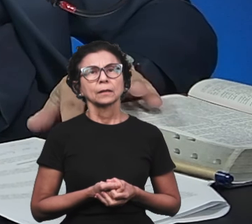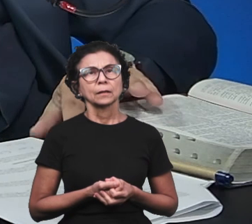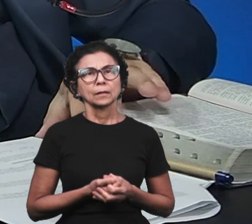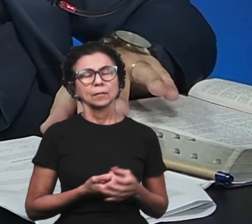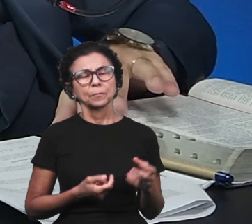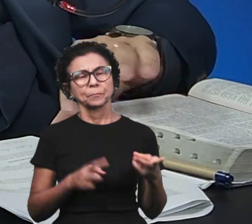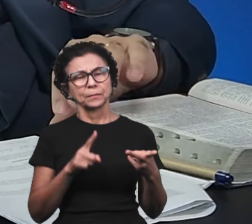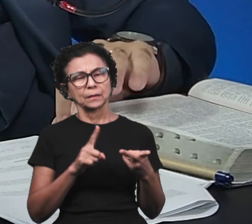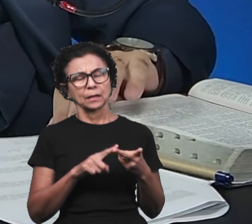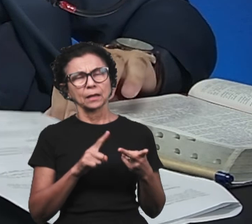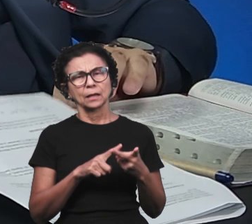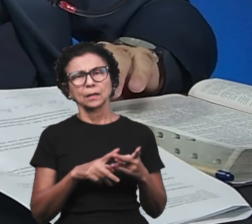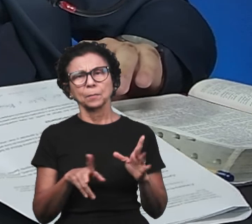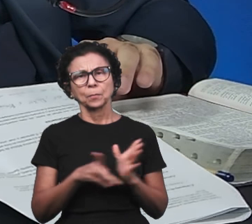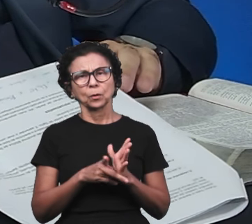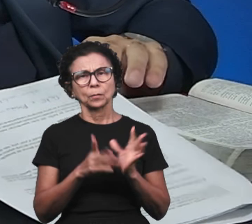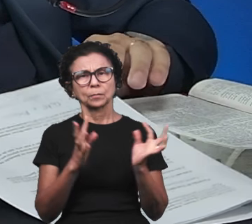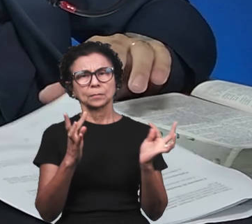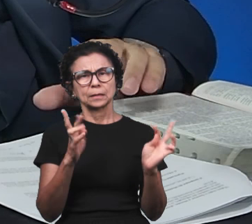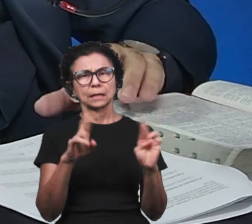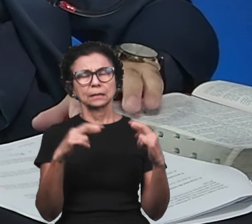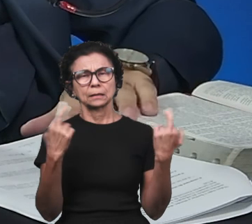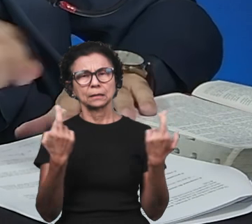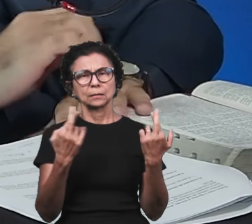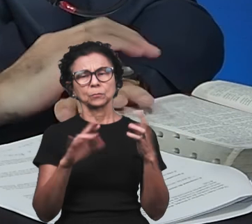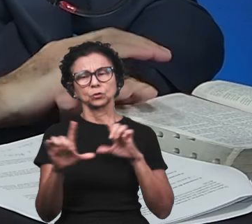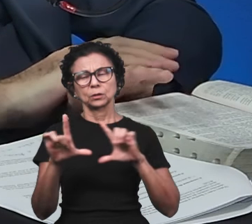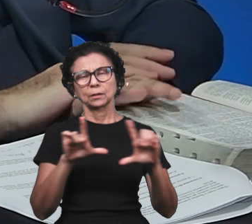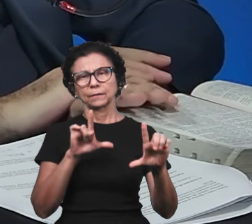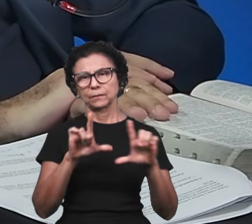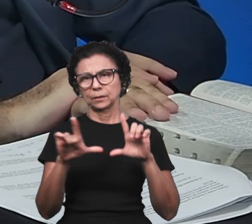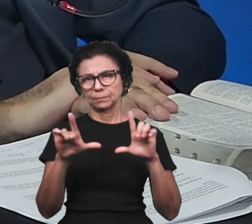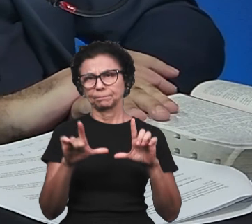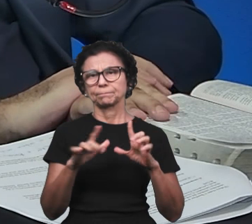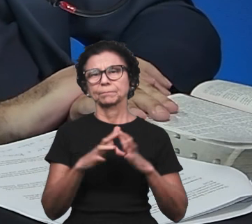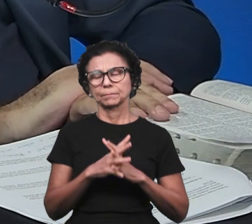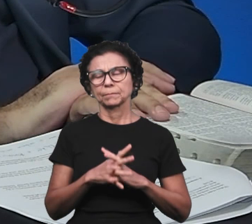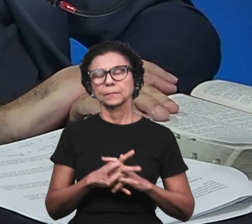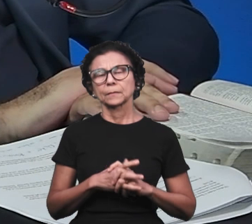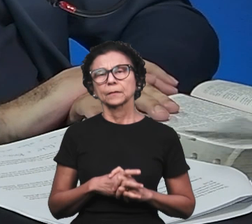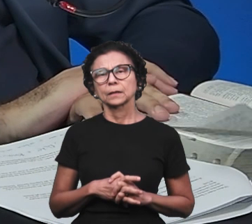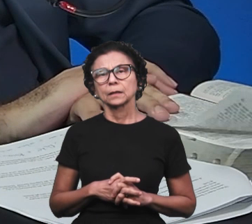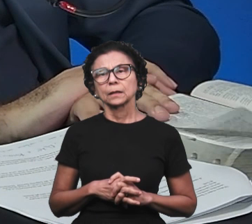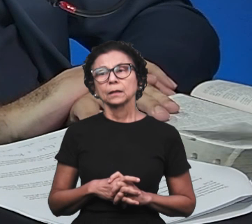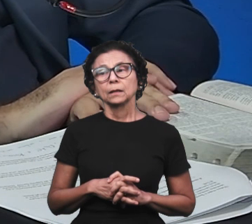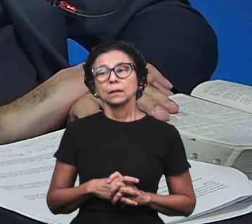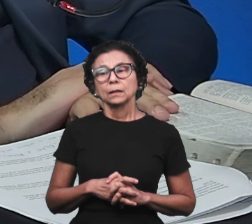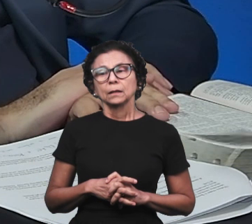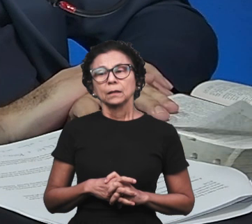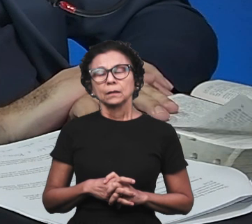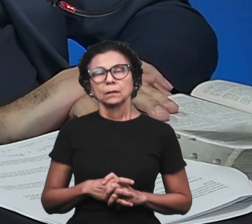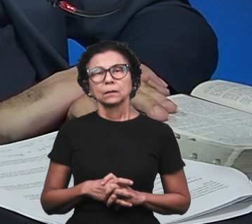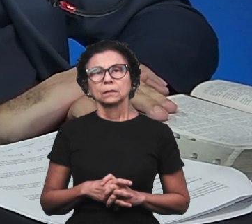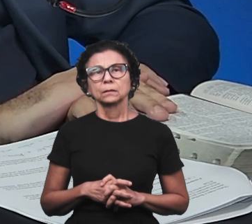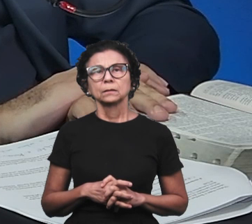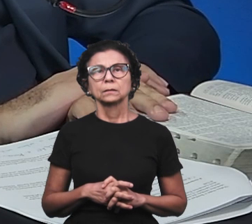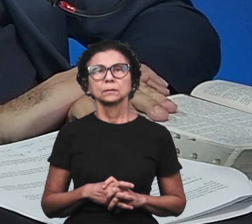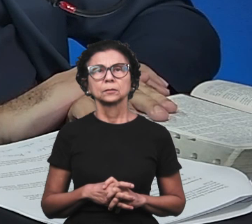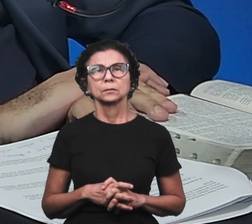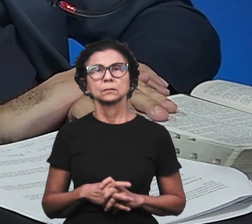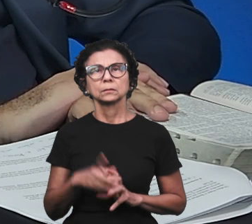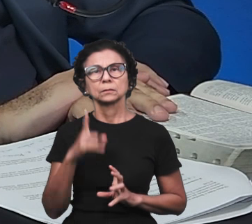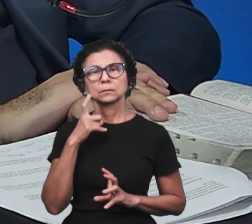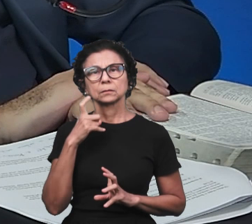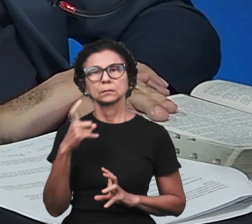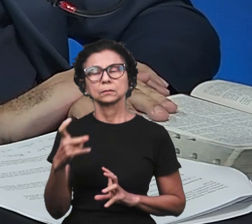levita, já era a escolha do Senhor, né? A escolha começa com a tribo, que eram os levitas, mas o detalhe